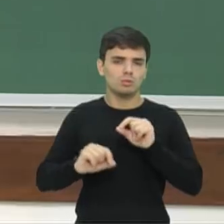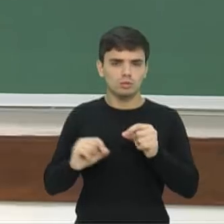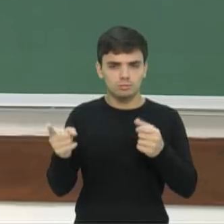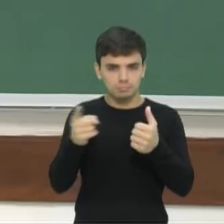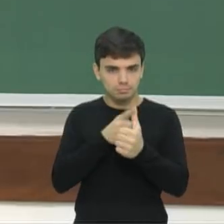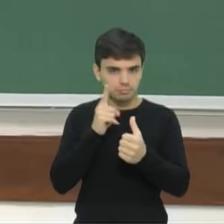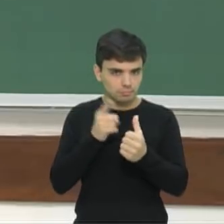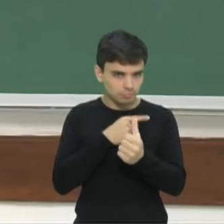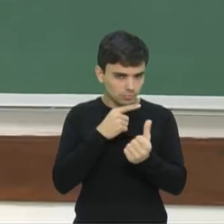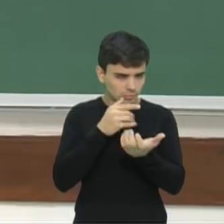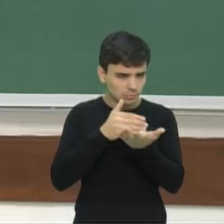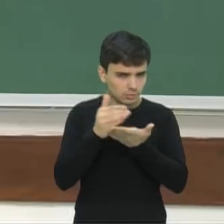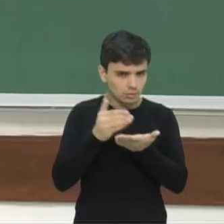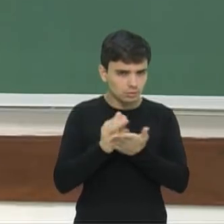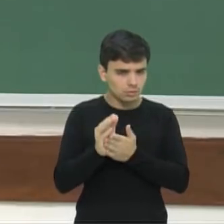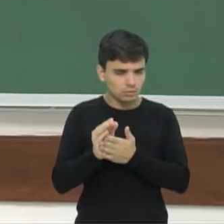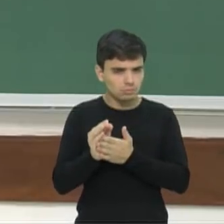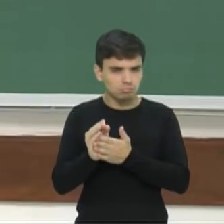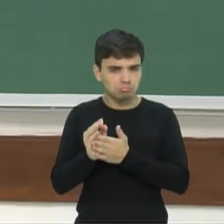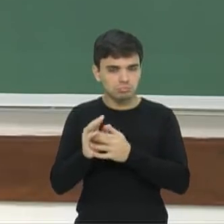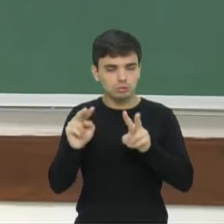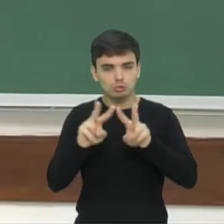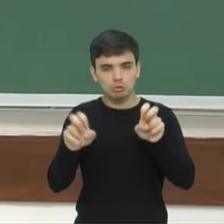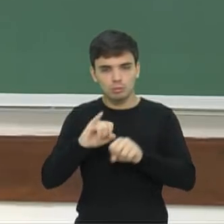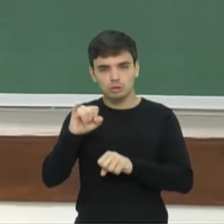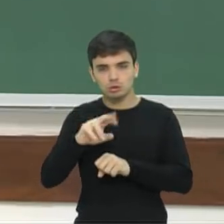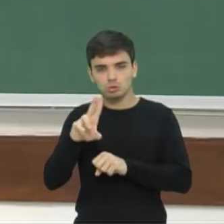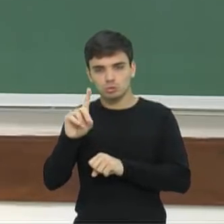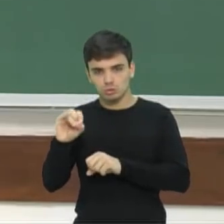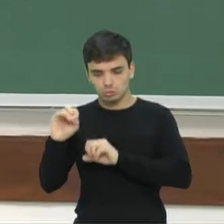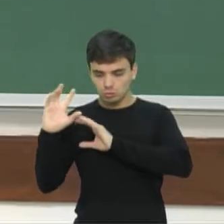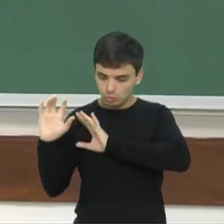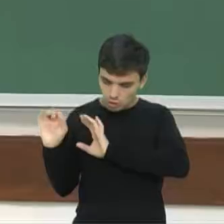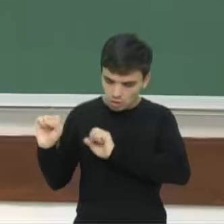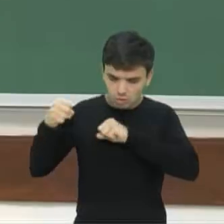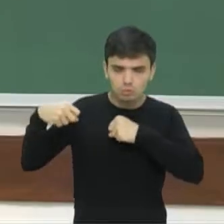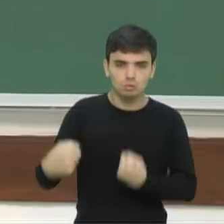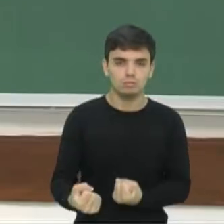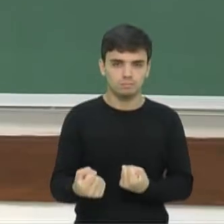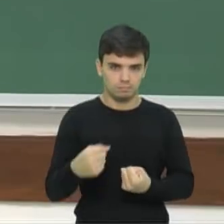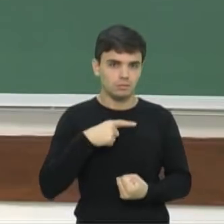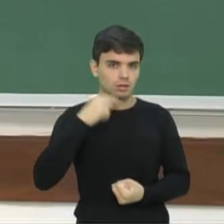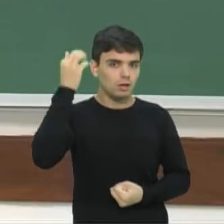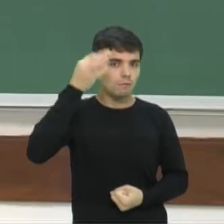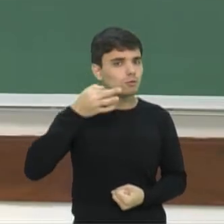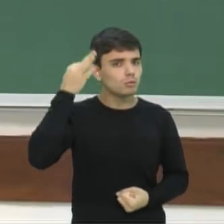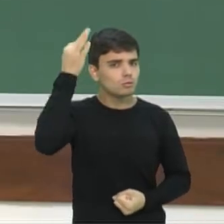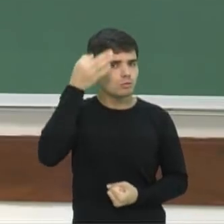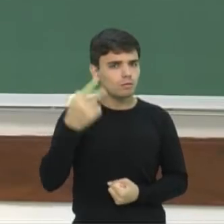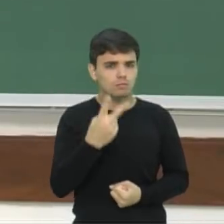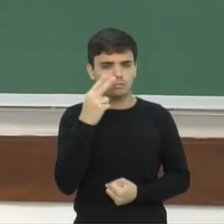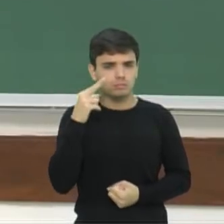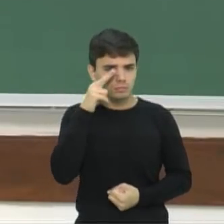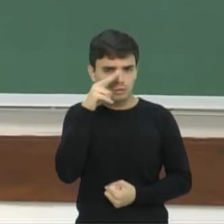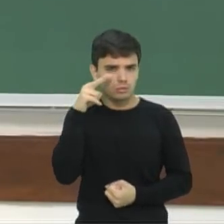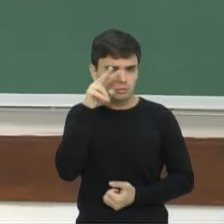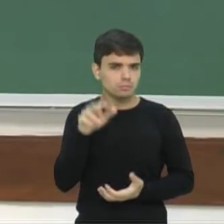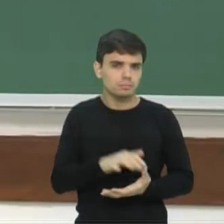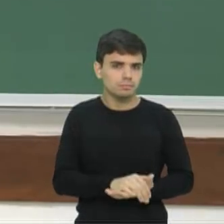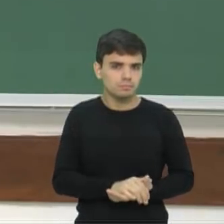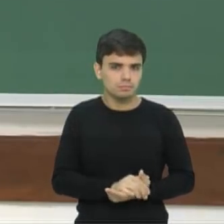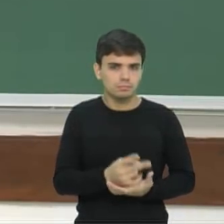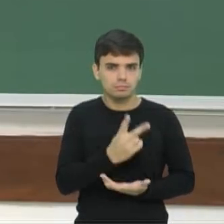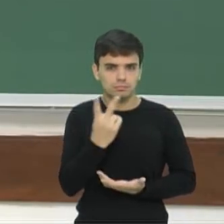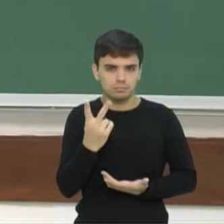do judô. Então, como eu falei para vocês, o judô tem uma parte filosófica muito forte, então eu trago dois princípios aqui que são muito